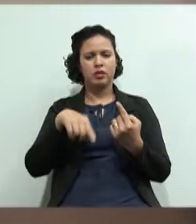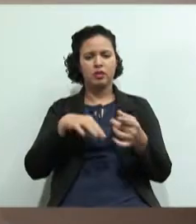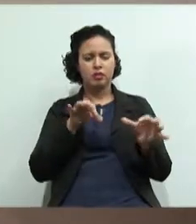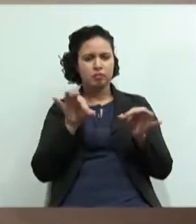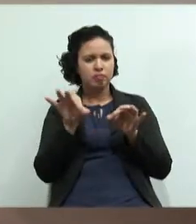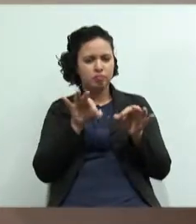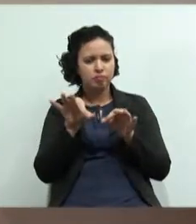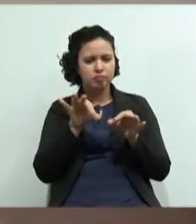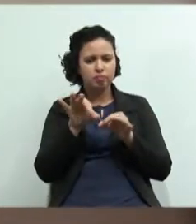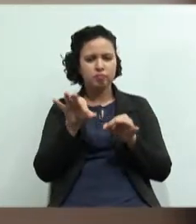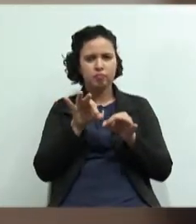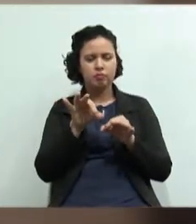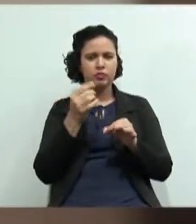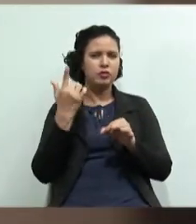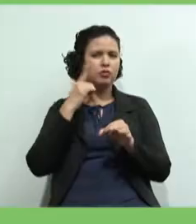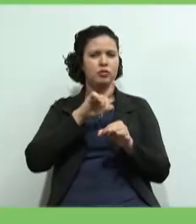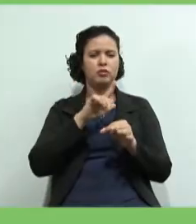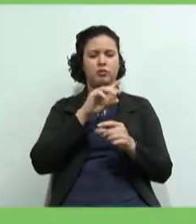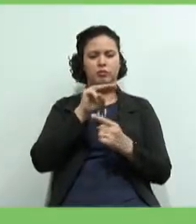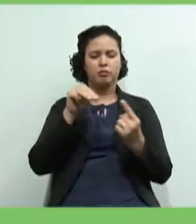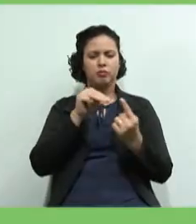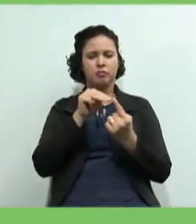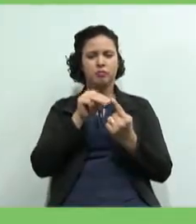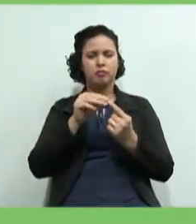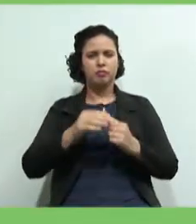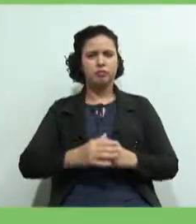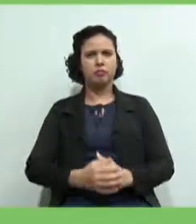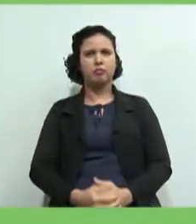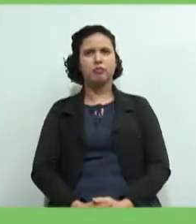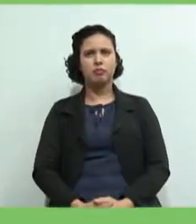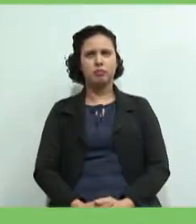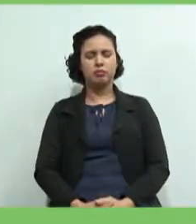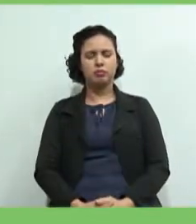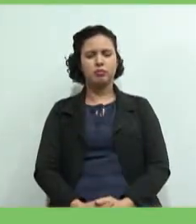uma ação para alcançar uma meta.